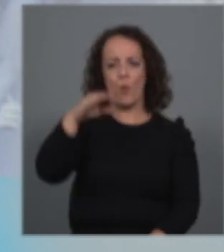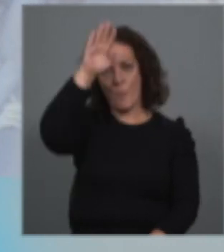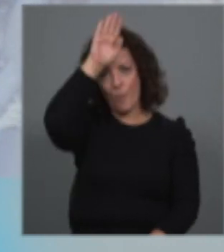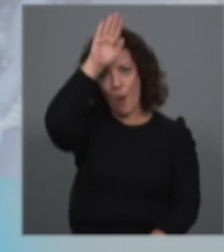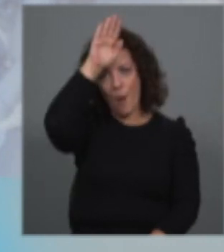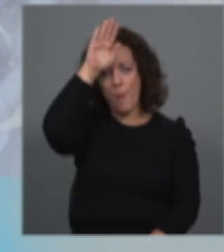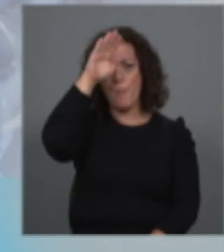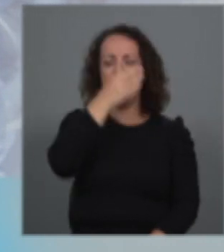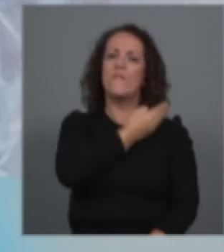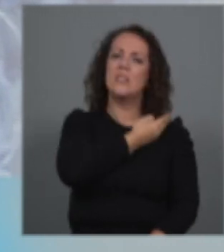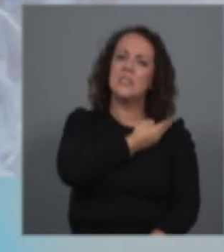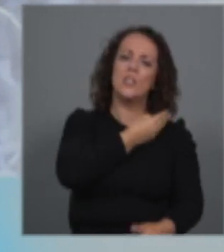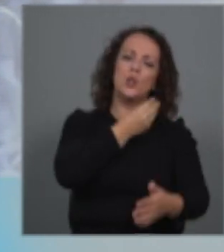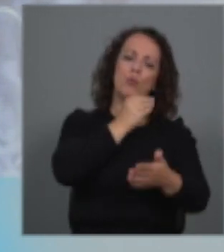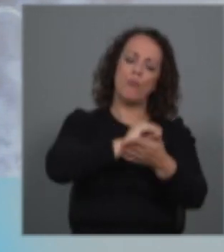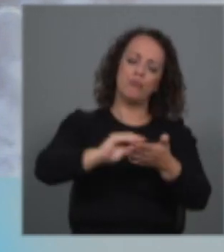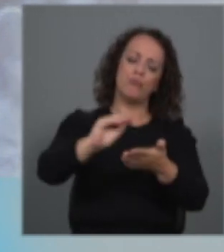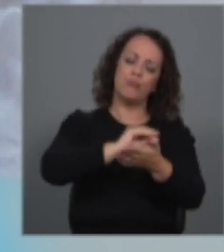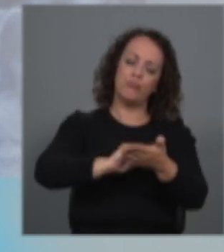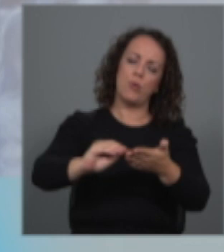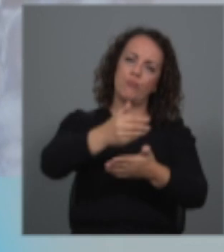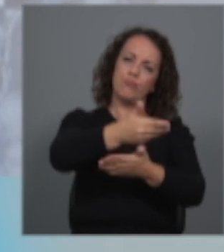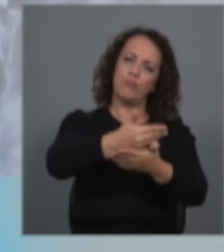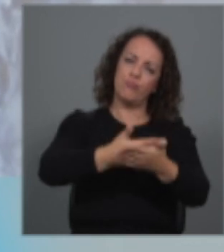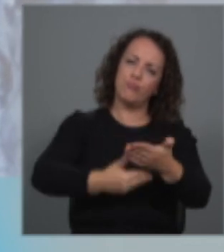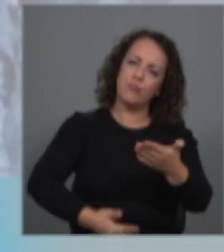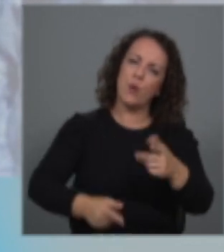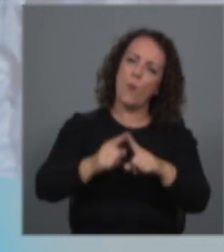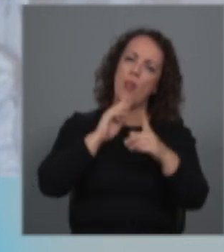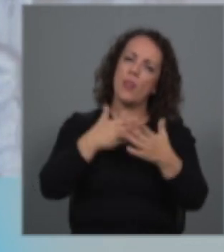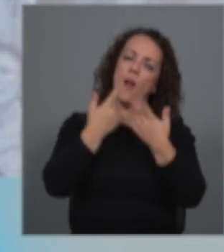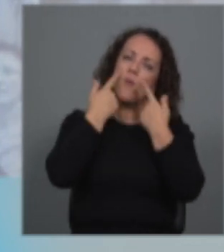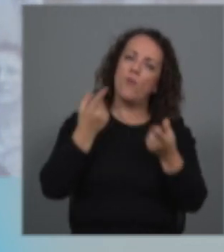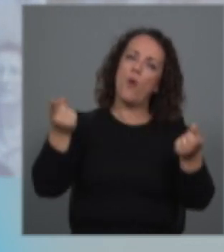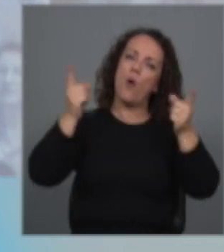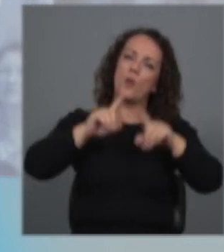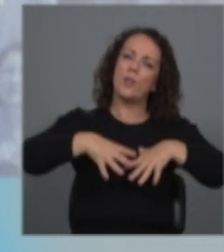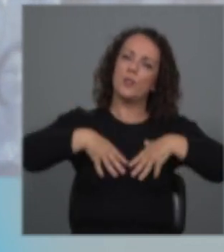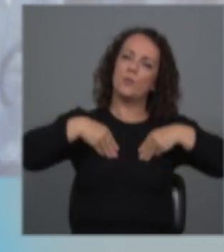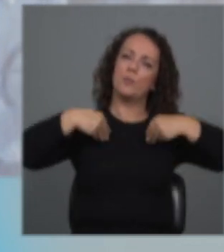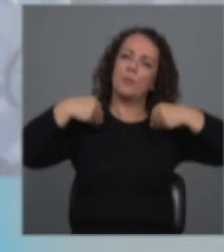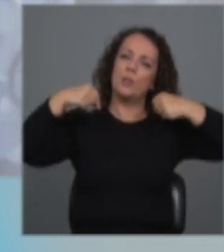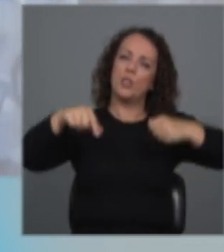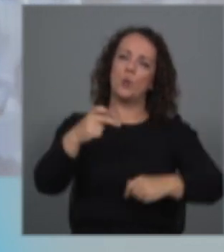Francisco. Houve uma releitura do Espírito de Assis com o pontificado do Papa